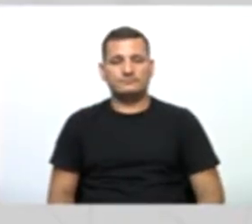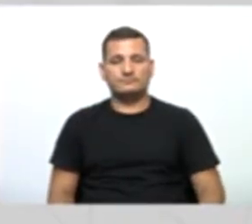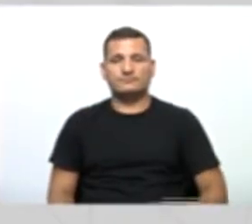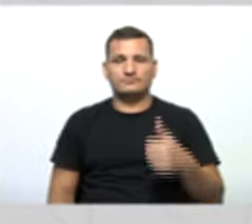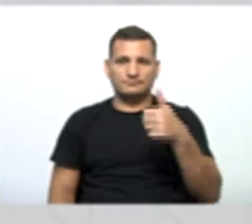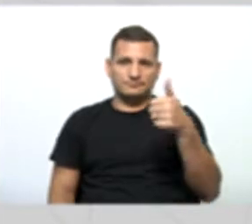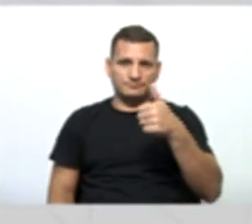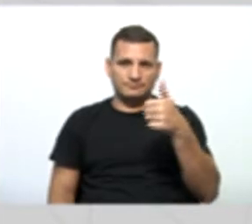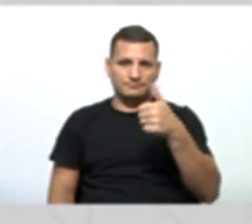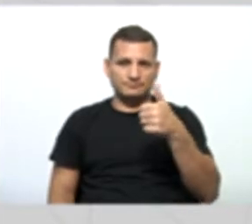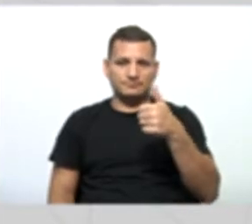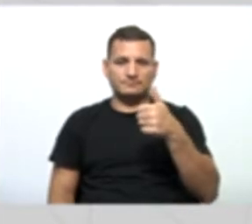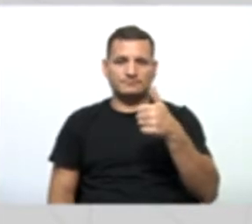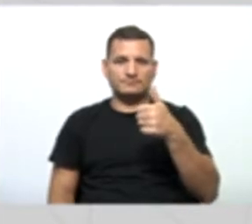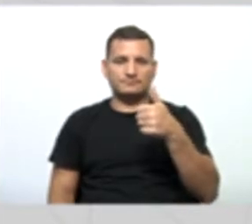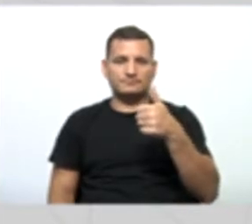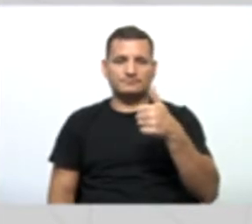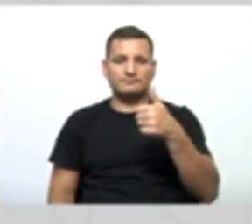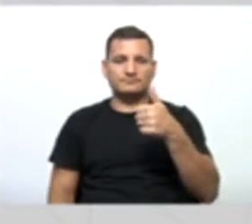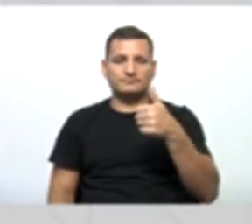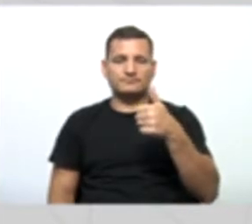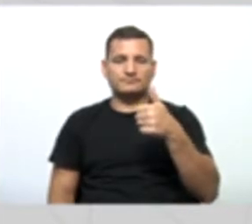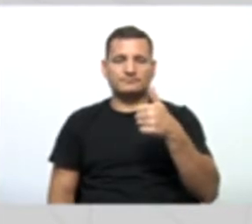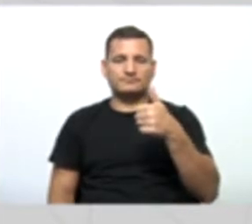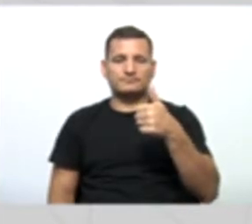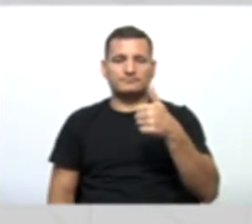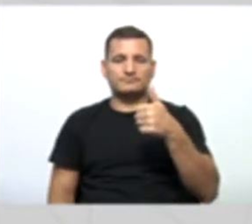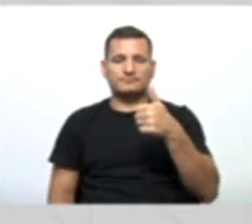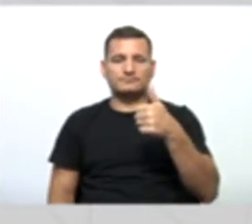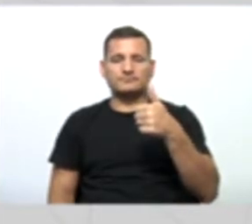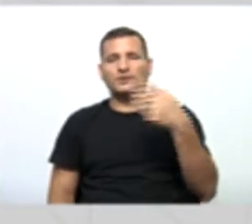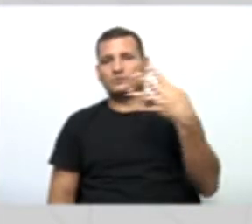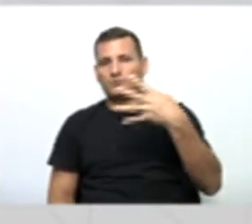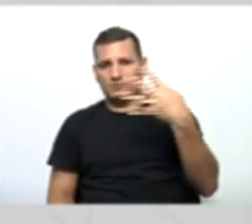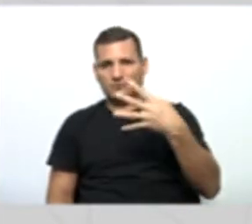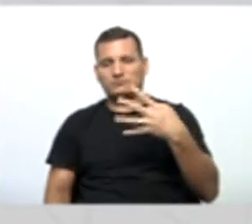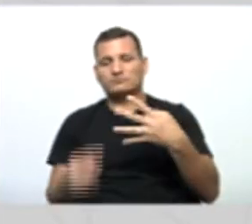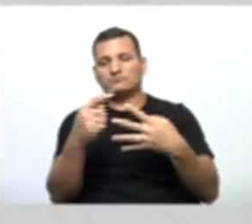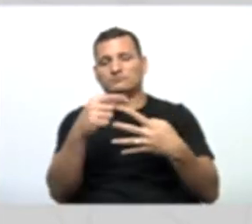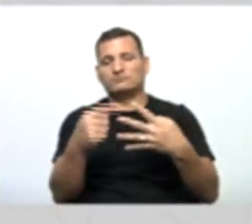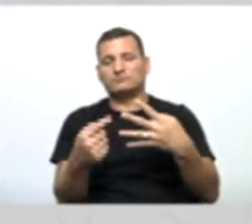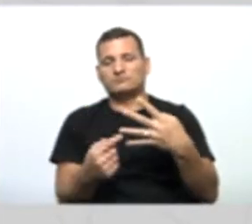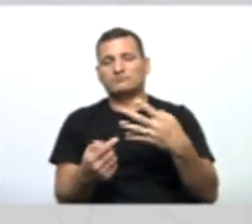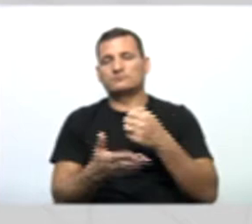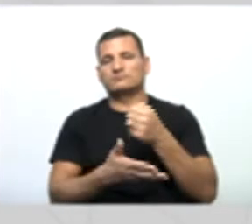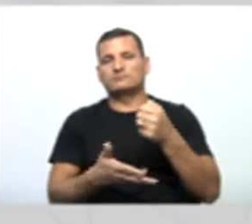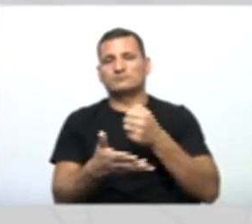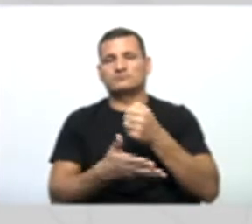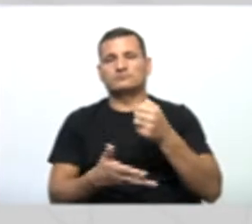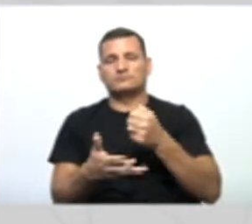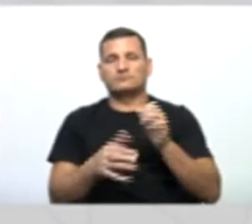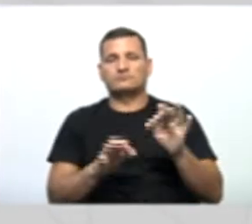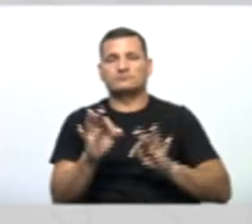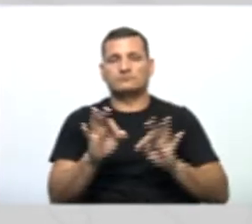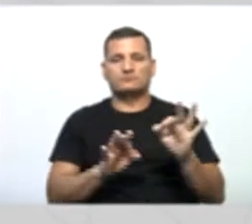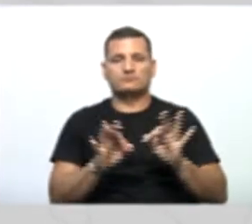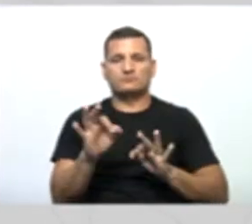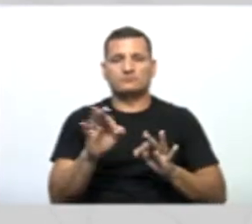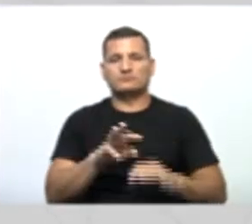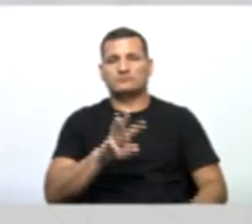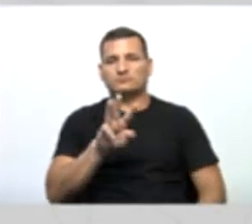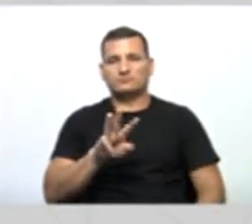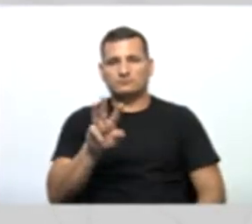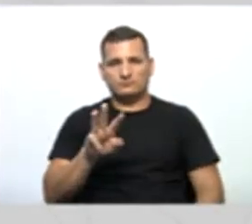Primeiro, os quatro princípios básicos, né, do planejamento de uma